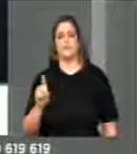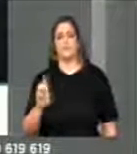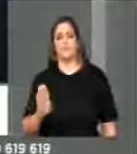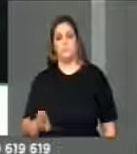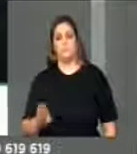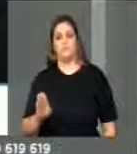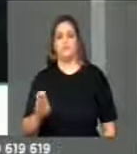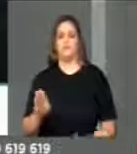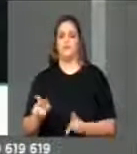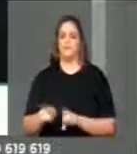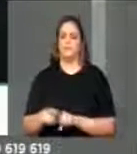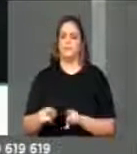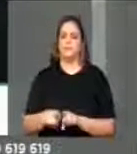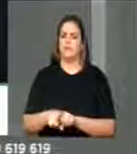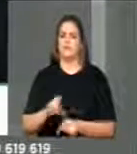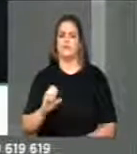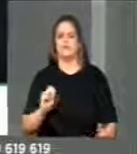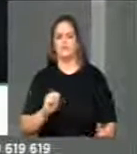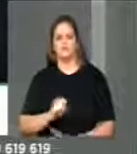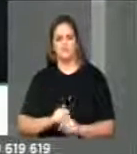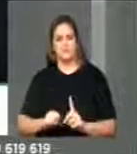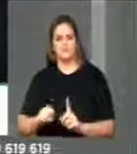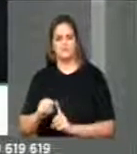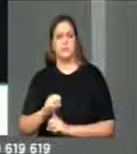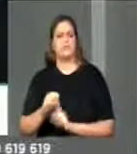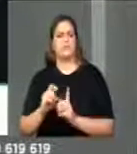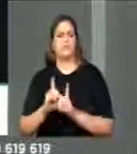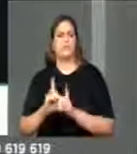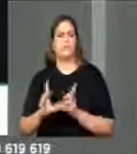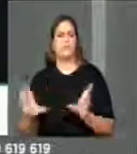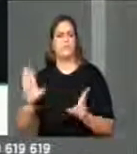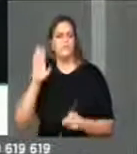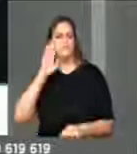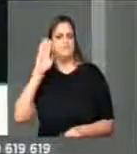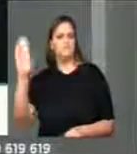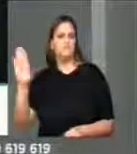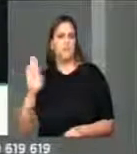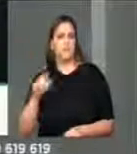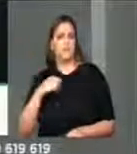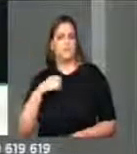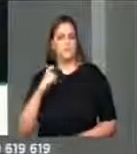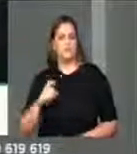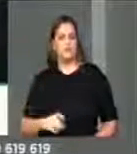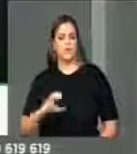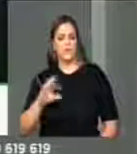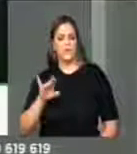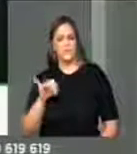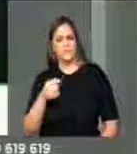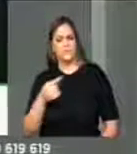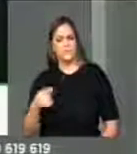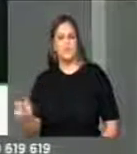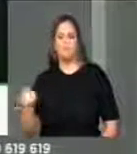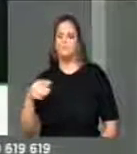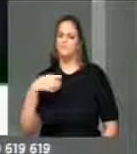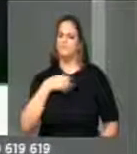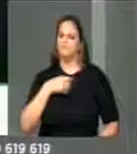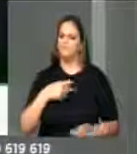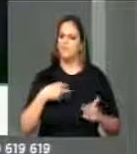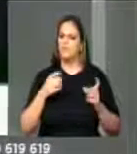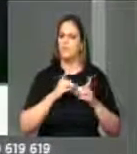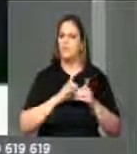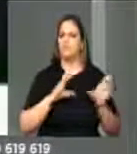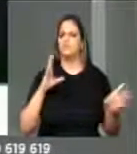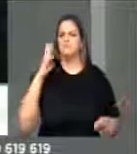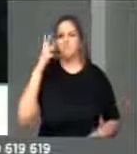que a democracia, na sua plenitude, na sua beleza, dá a possibilidade de